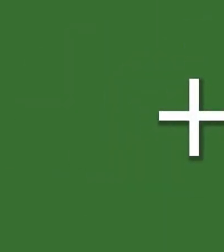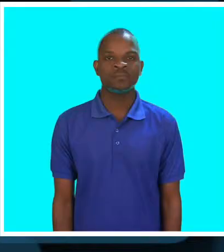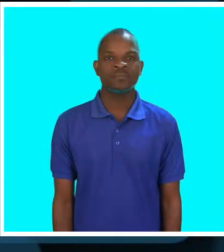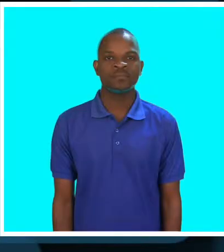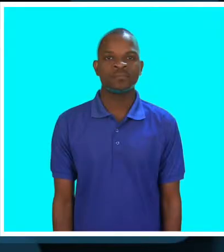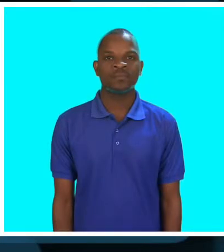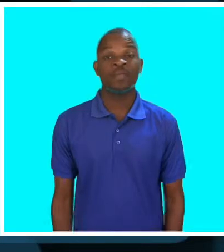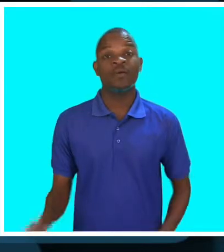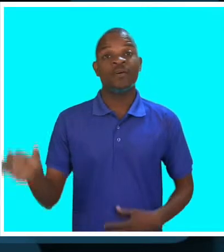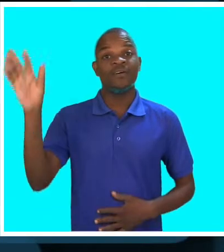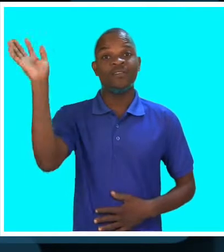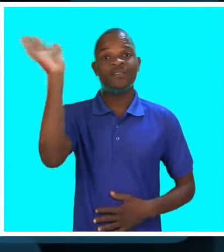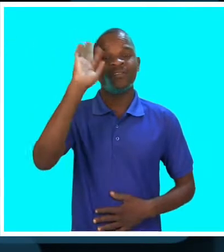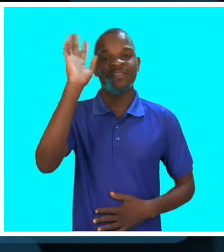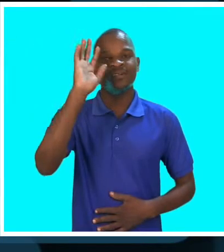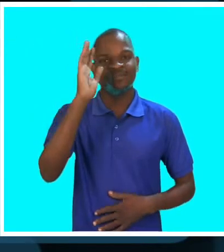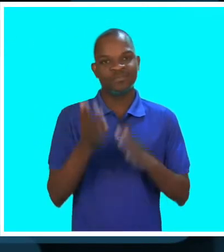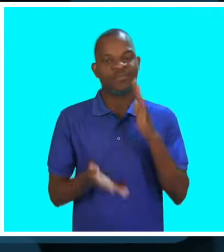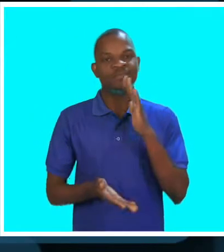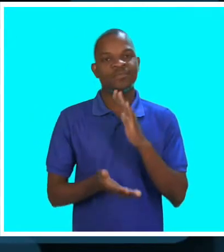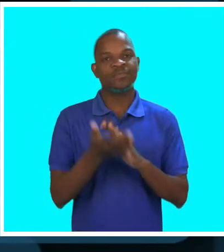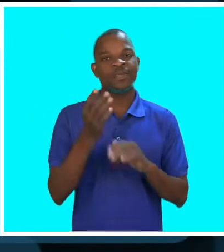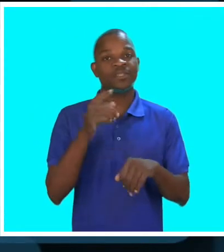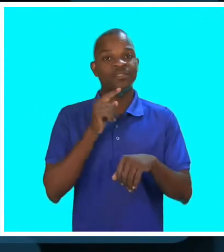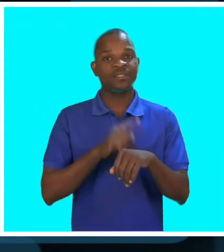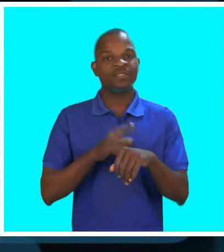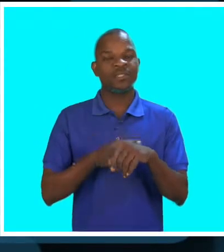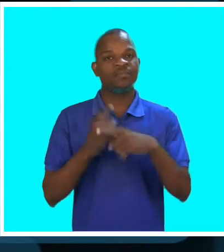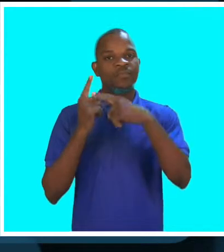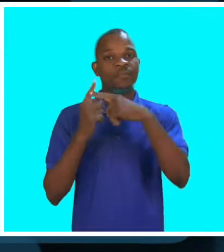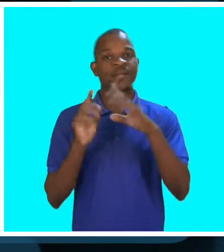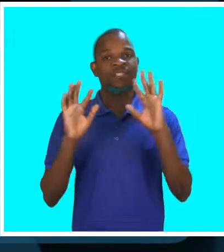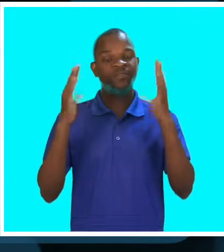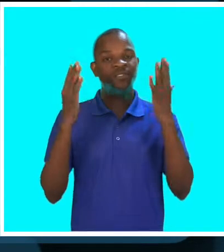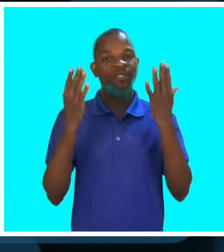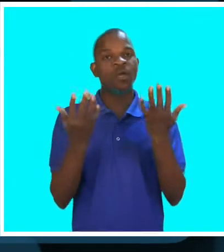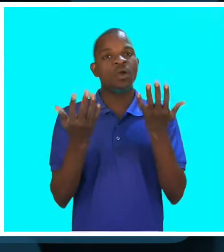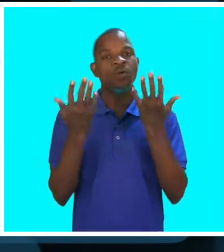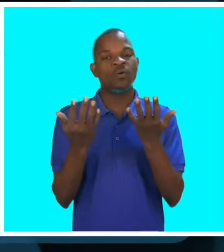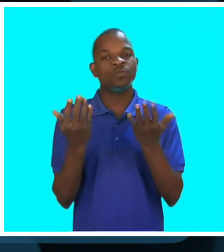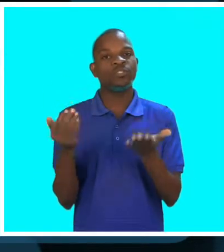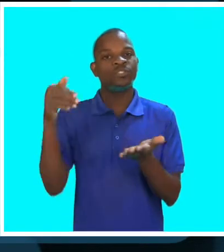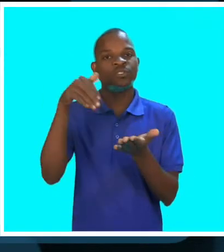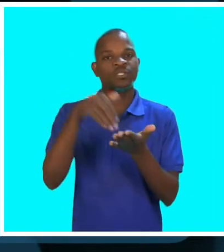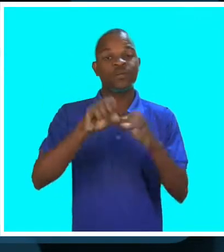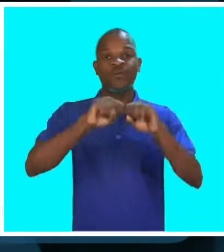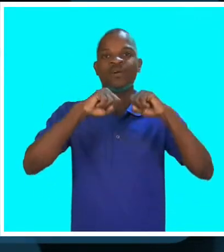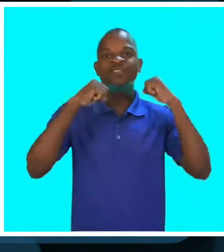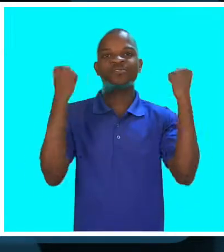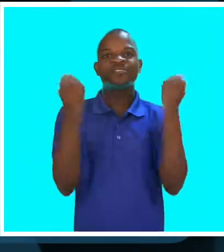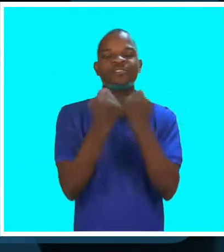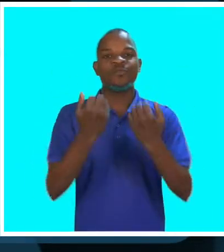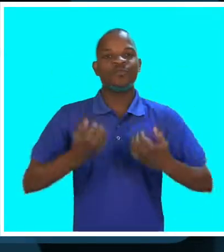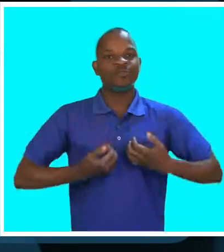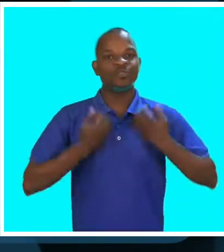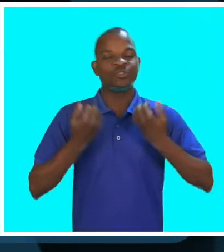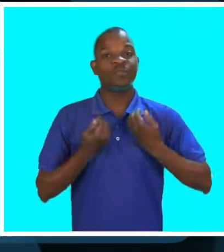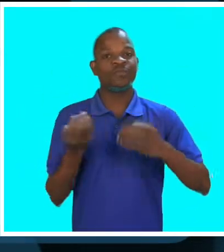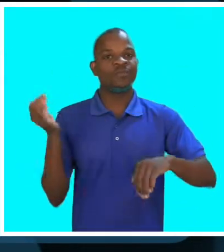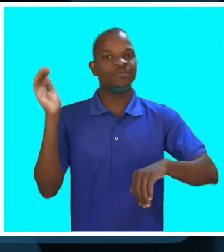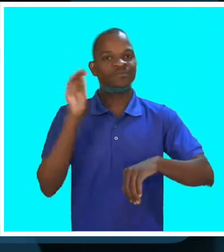olá está no ar o seu espaço mais de ida pois viemos na seção de jovens técnicos